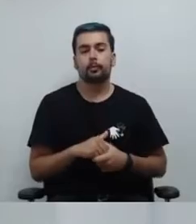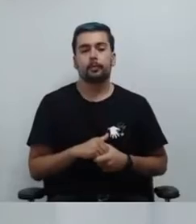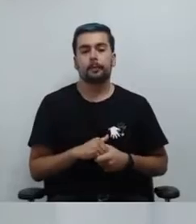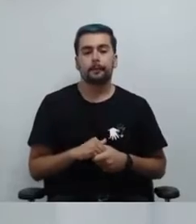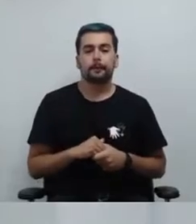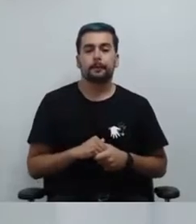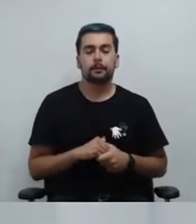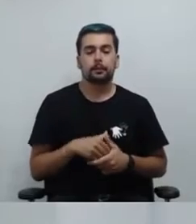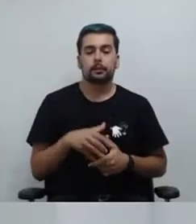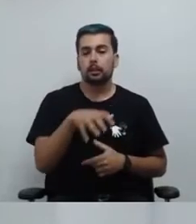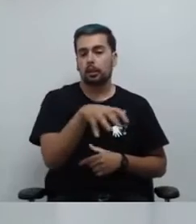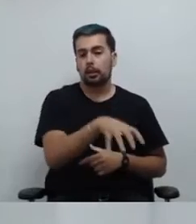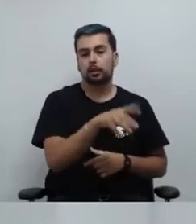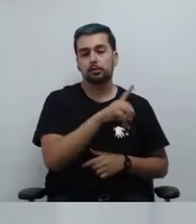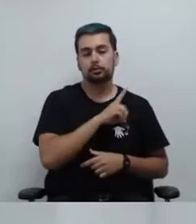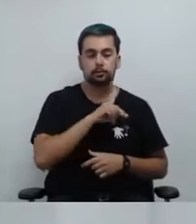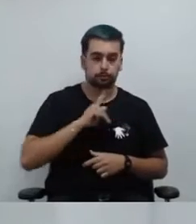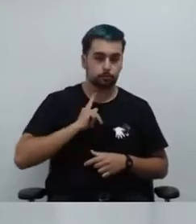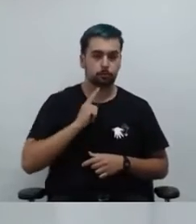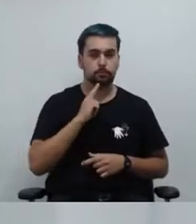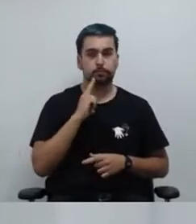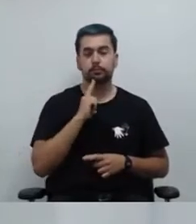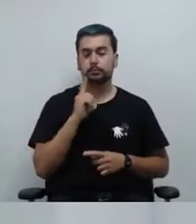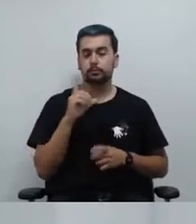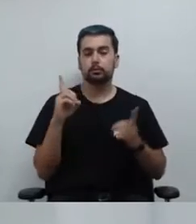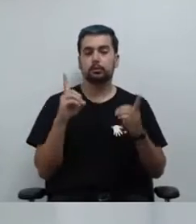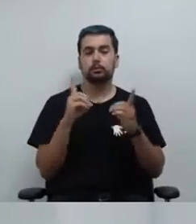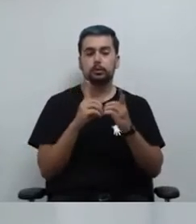no setor da defensoria, possa ter o atendimento